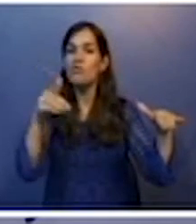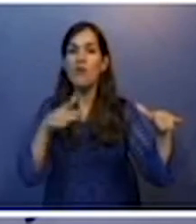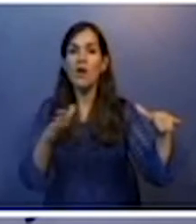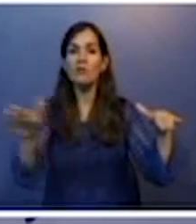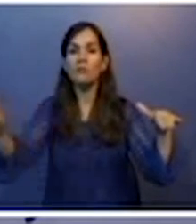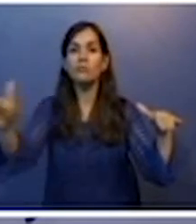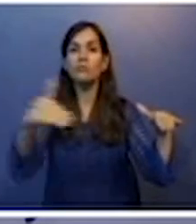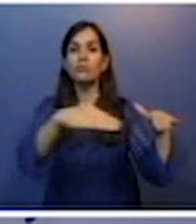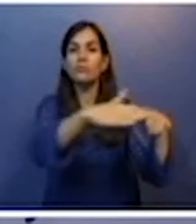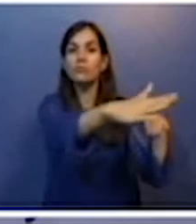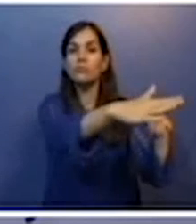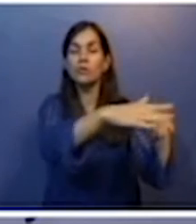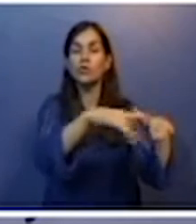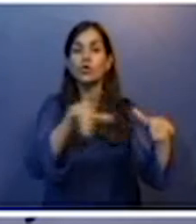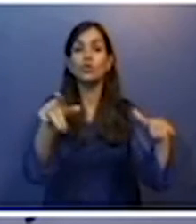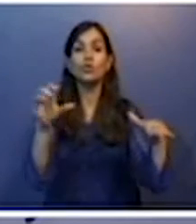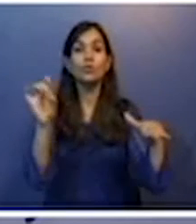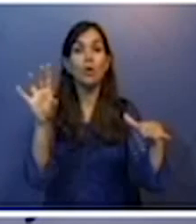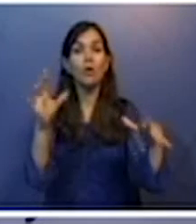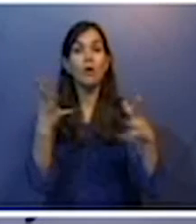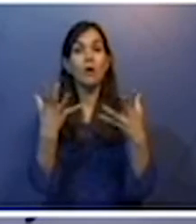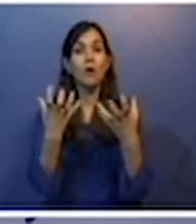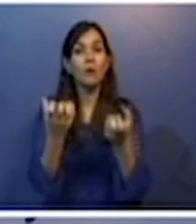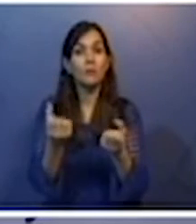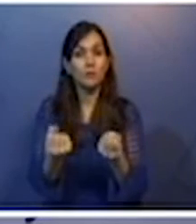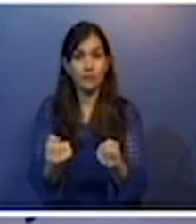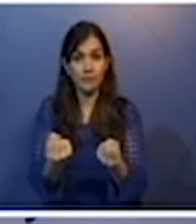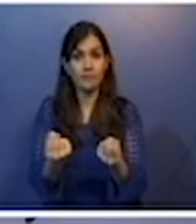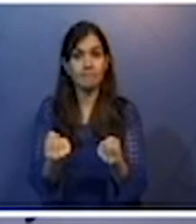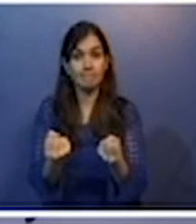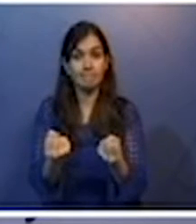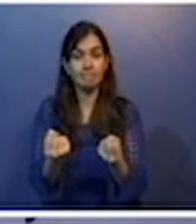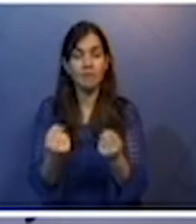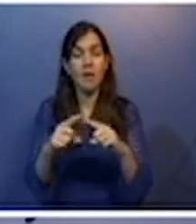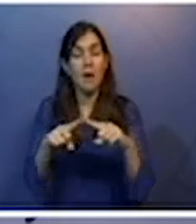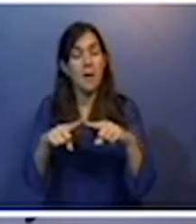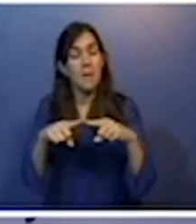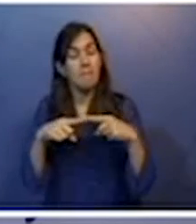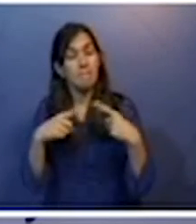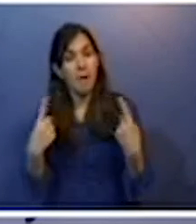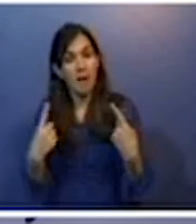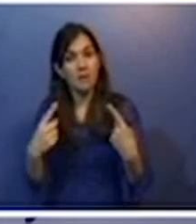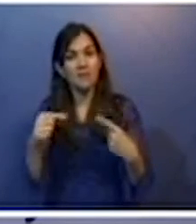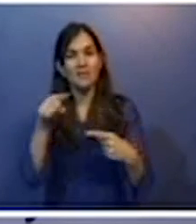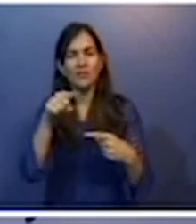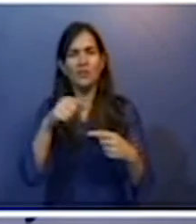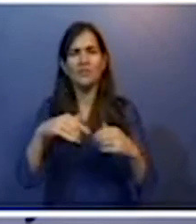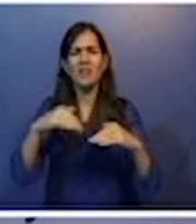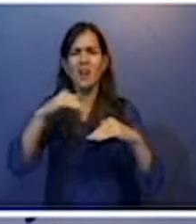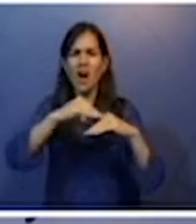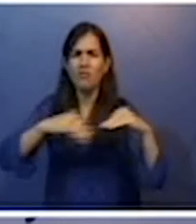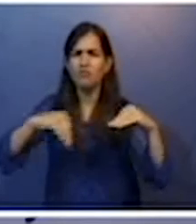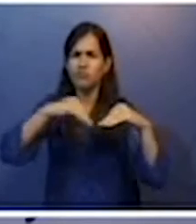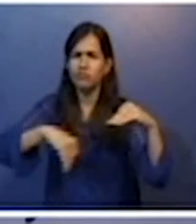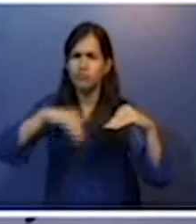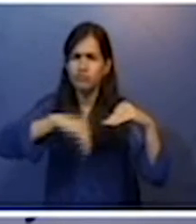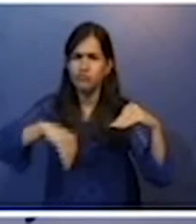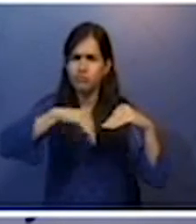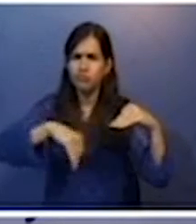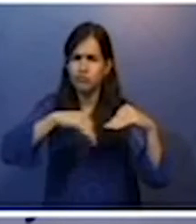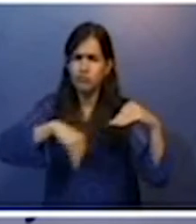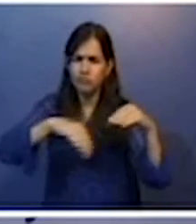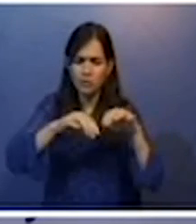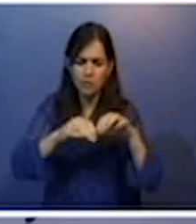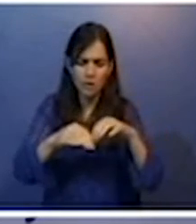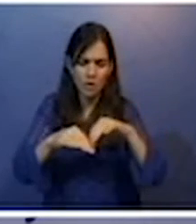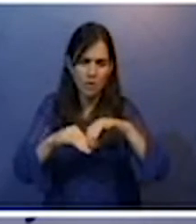Vai apenas ser absorvida pela terra, certo? Mas, se você cavar com a mão um caminho na